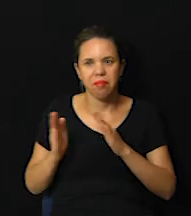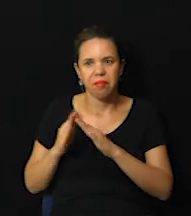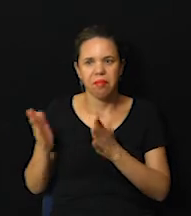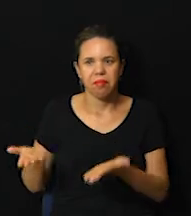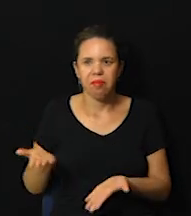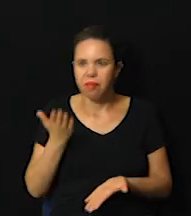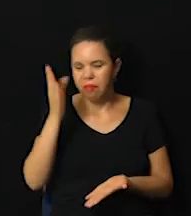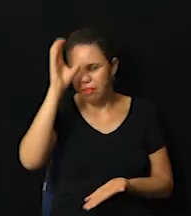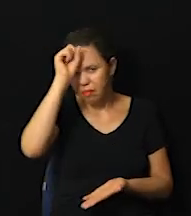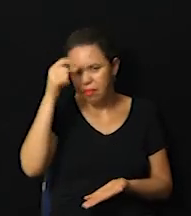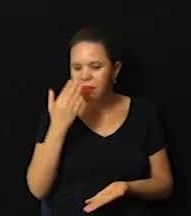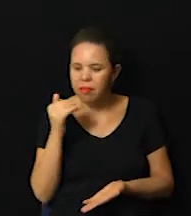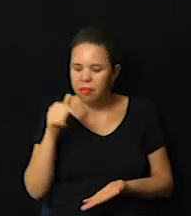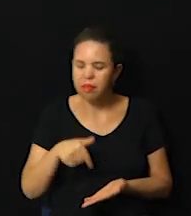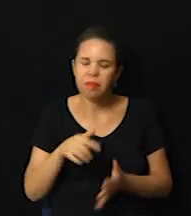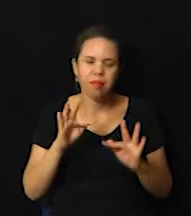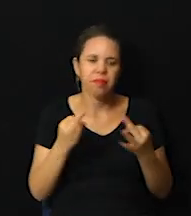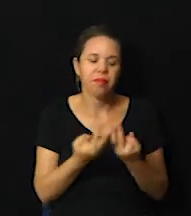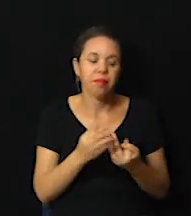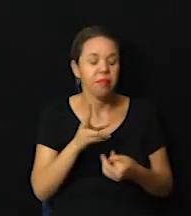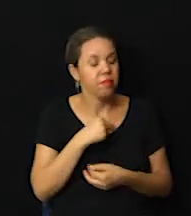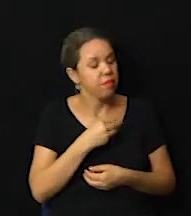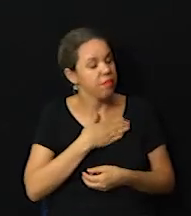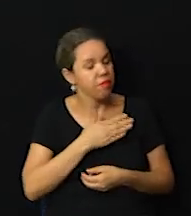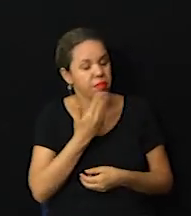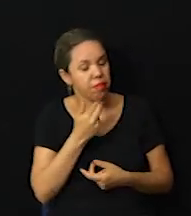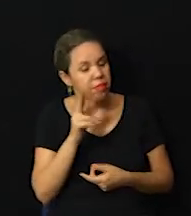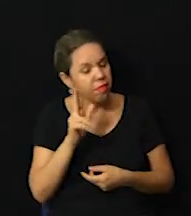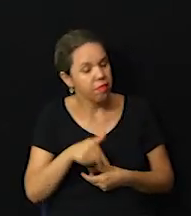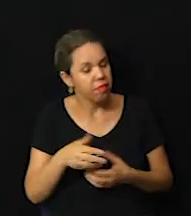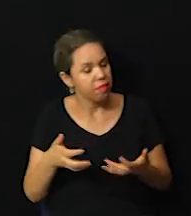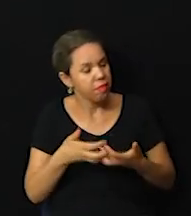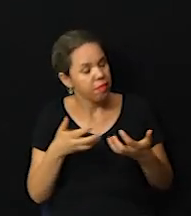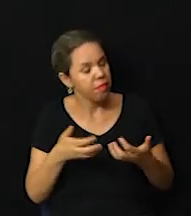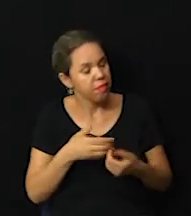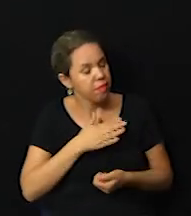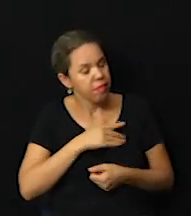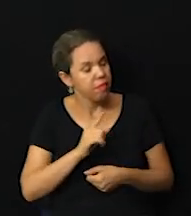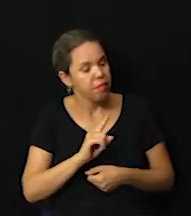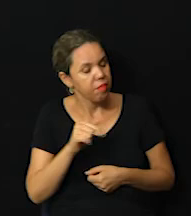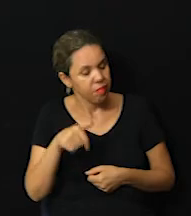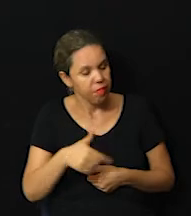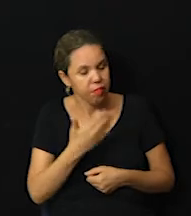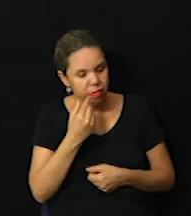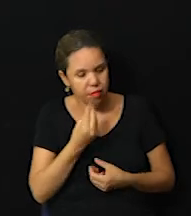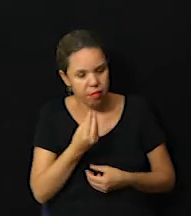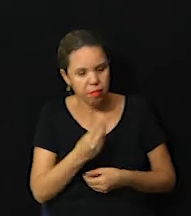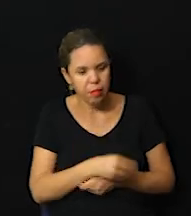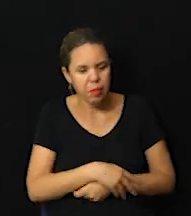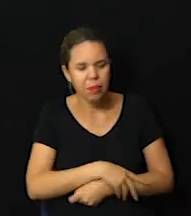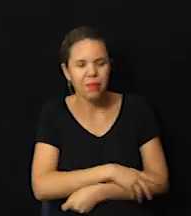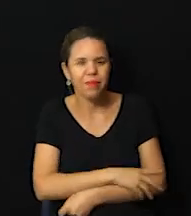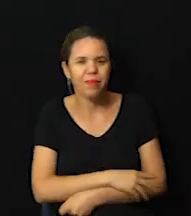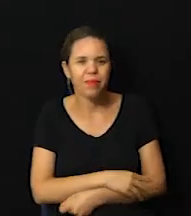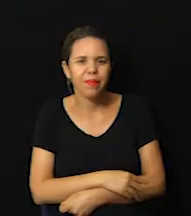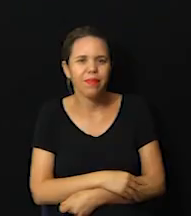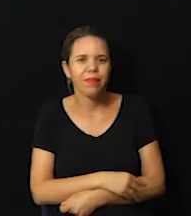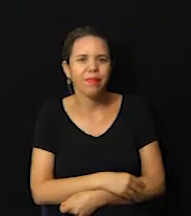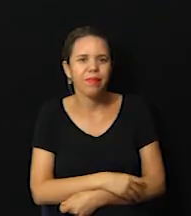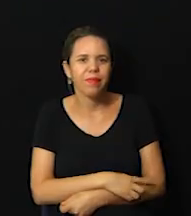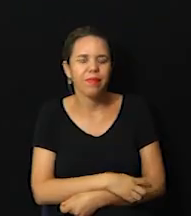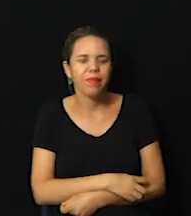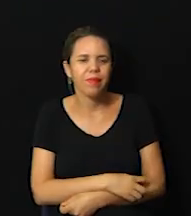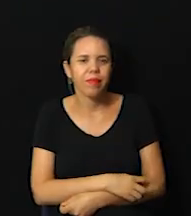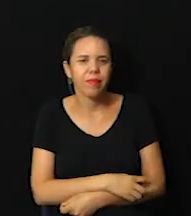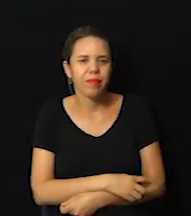casa. Que às vezes os pais falam: "Nossa, meu filho nunca comeu salada, não gosta, mas aqui come bastante". Então a Criança gente é